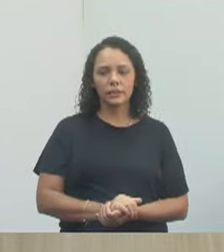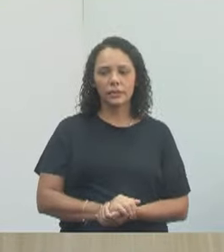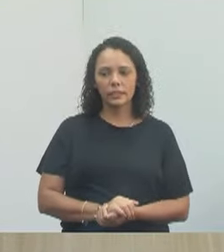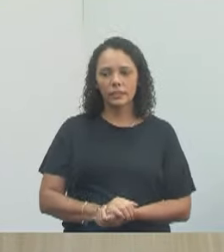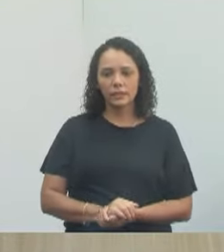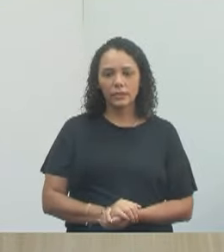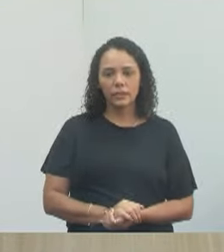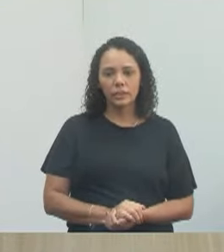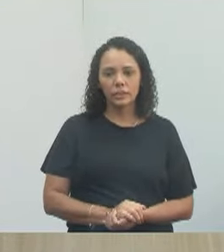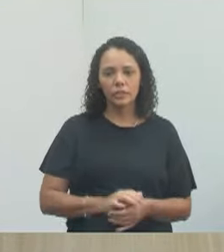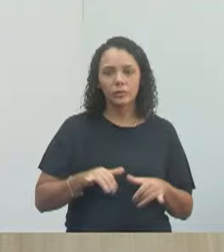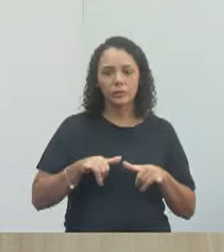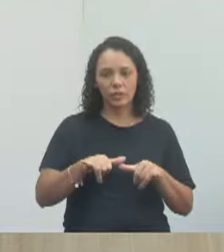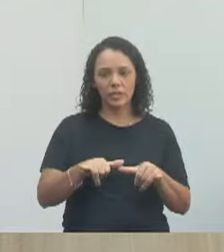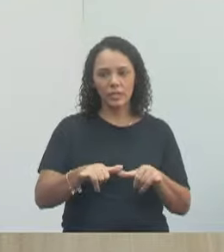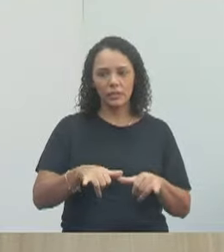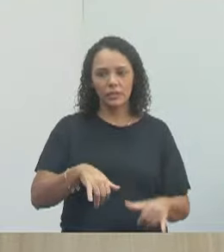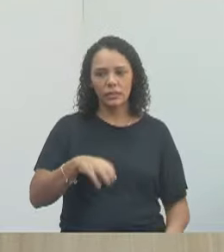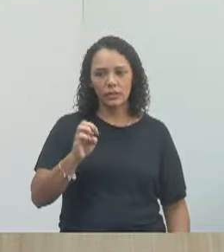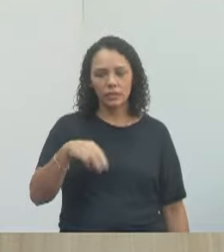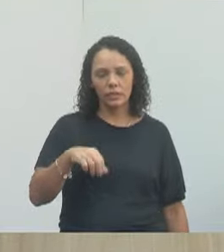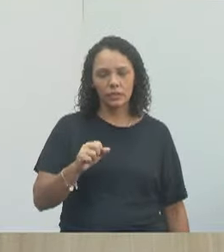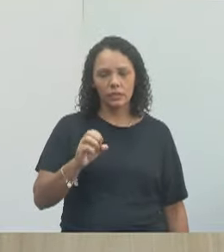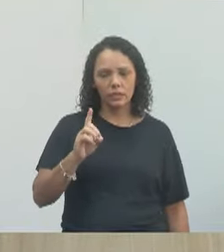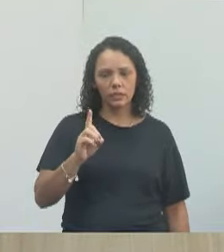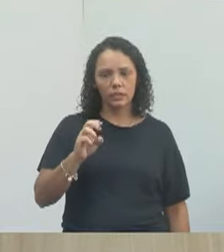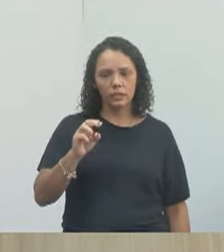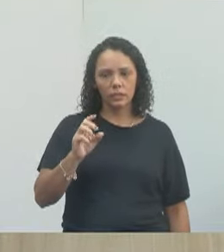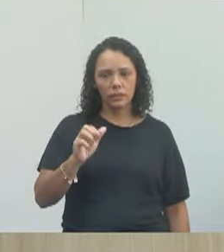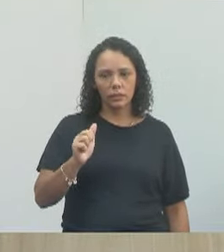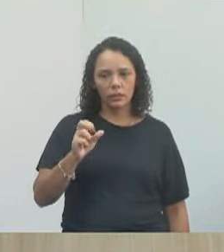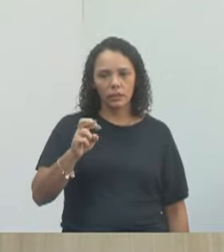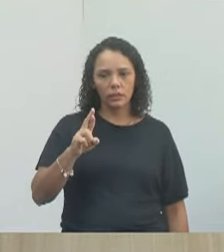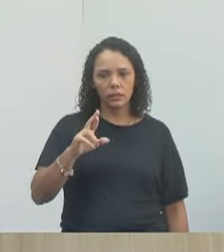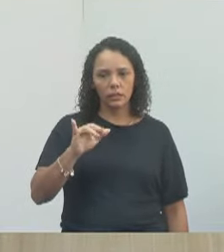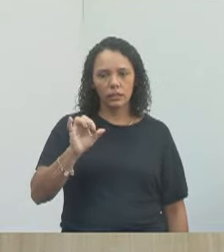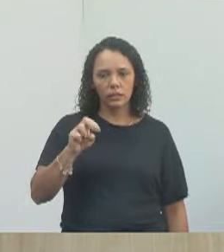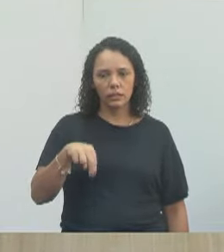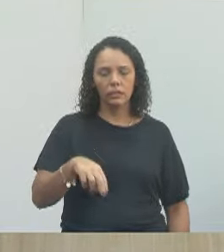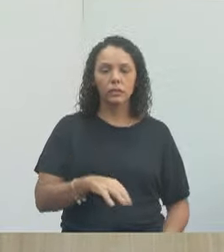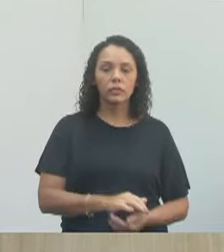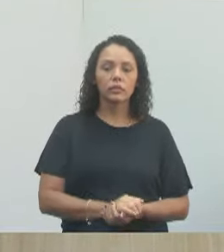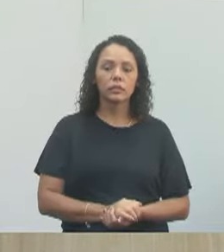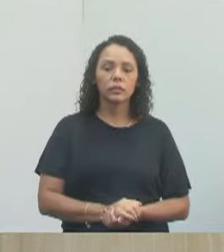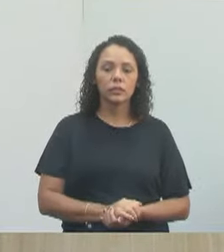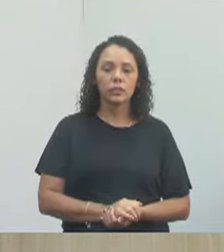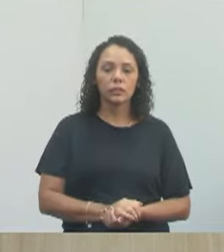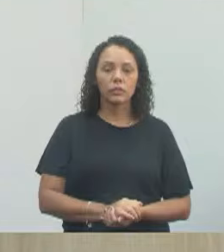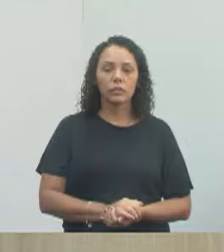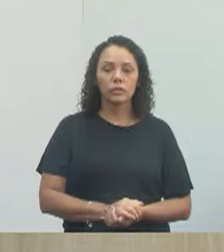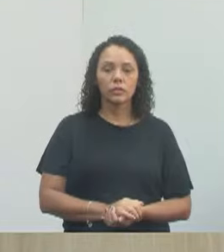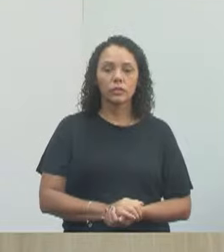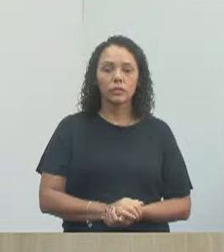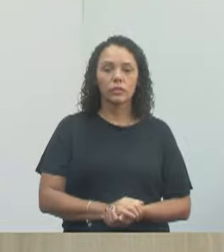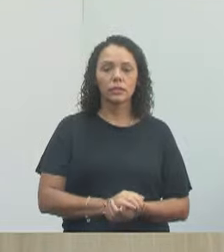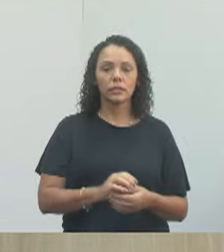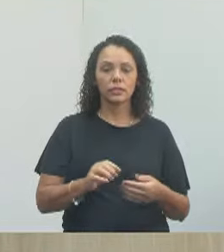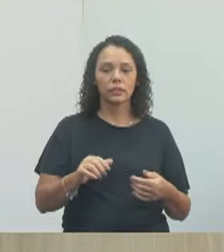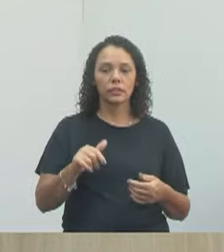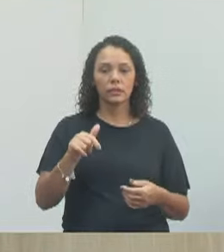Supermercado Mandarim sete Avenida dos biges em frente ao número